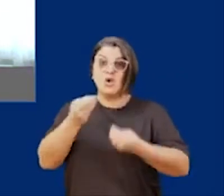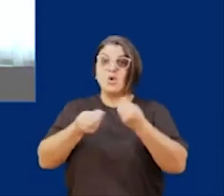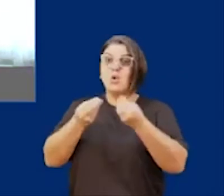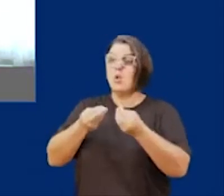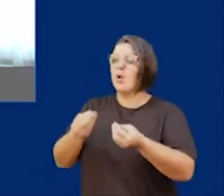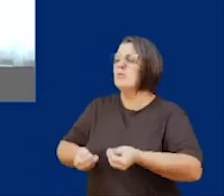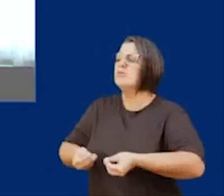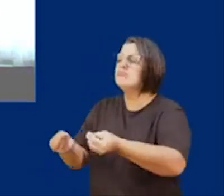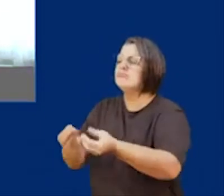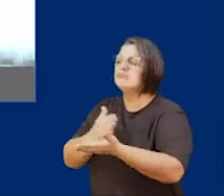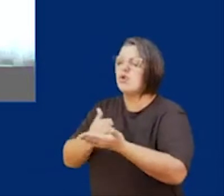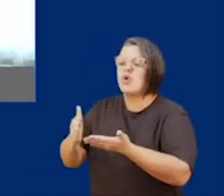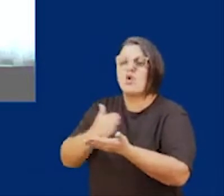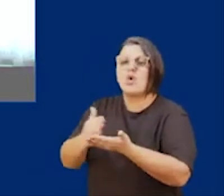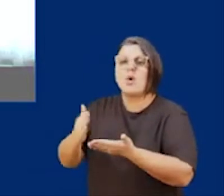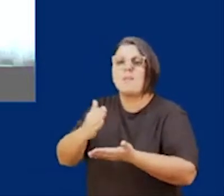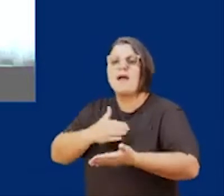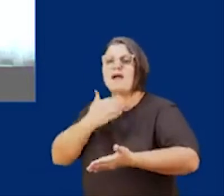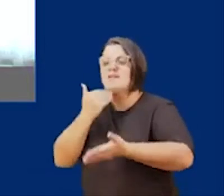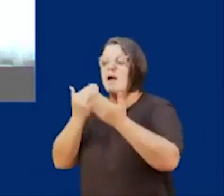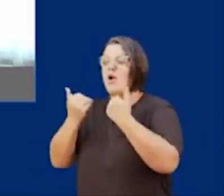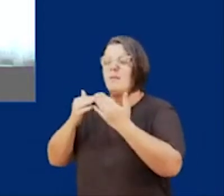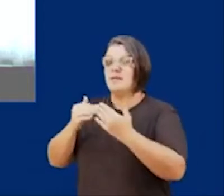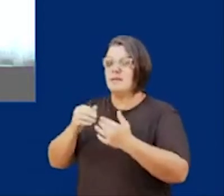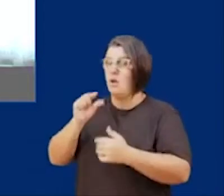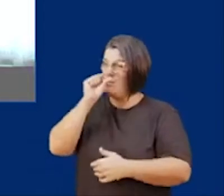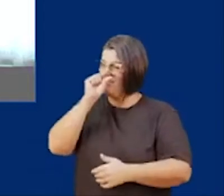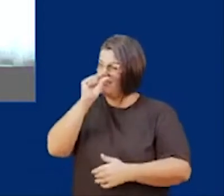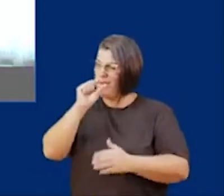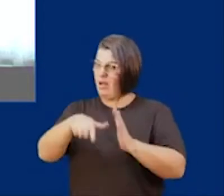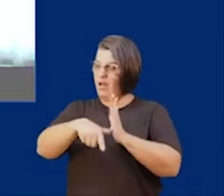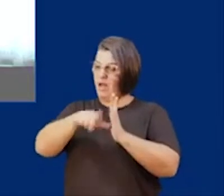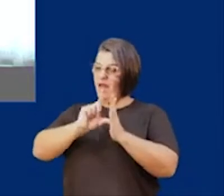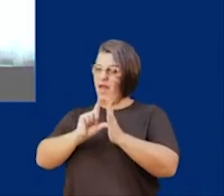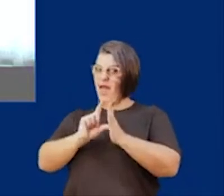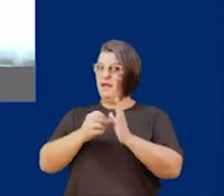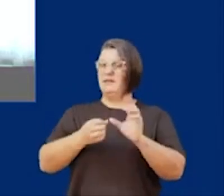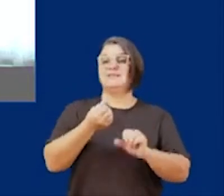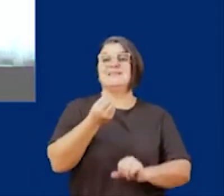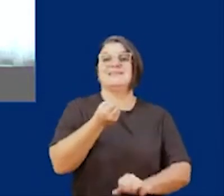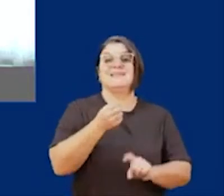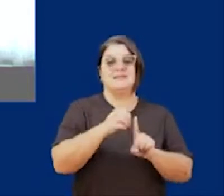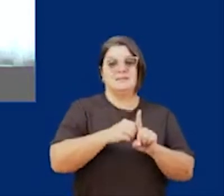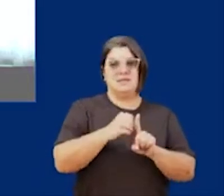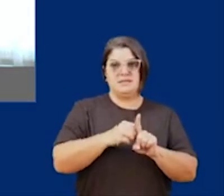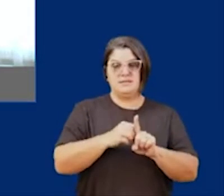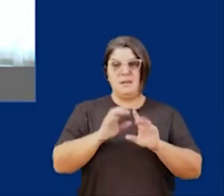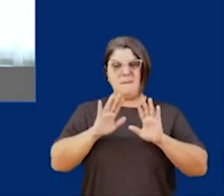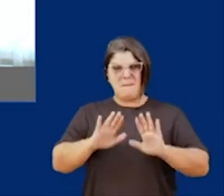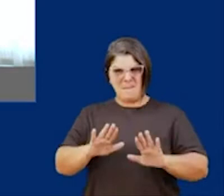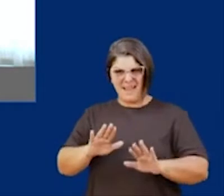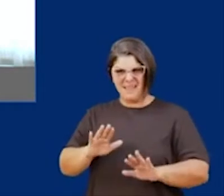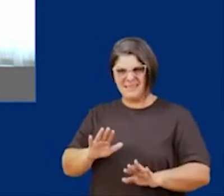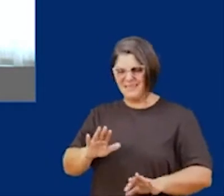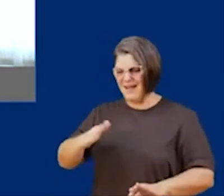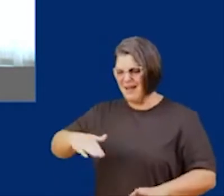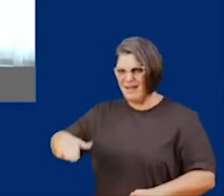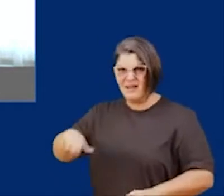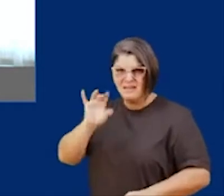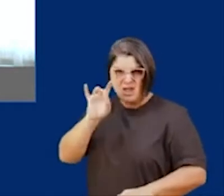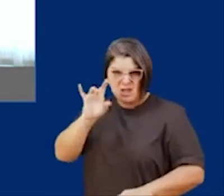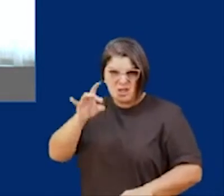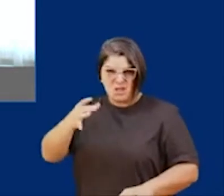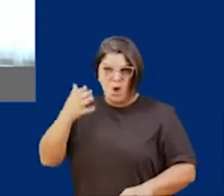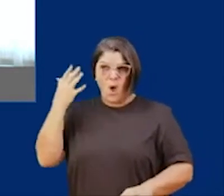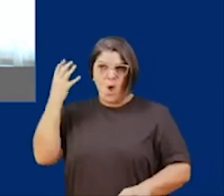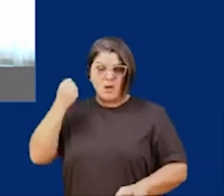guia recomenda que ela comece um pouco antes dos 6 meses, mas a criança que está em aleitamento materno exclusivo, a ideia é essa, de que nada é melhor do que o